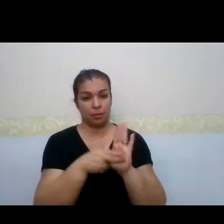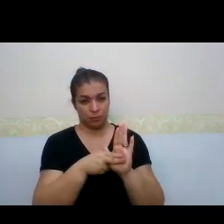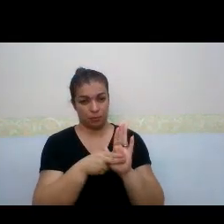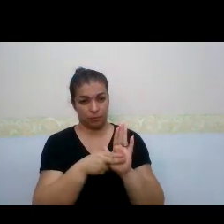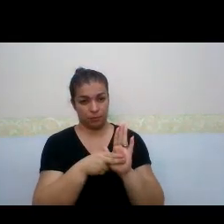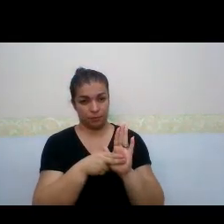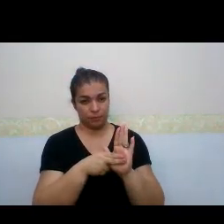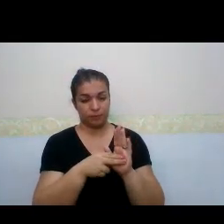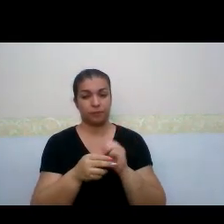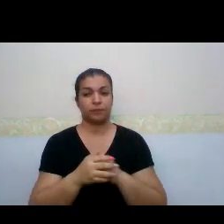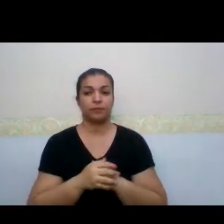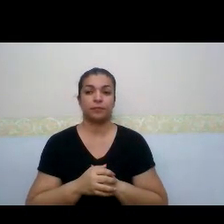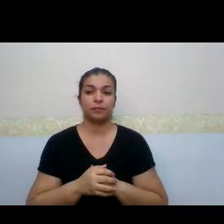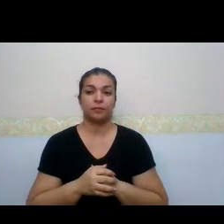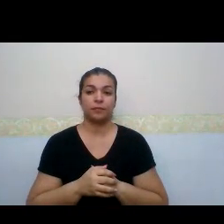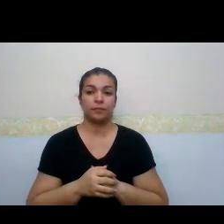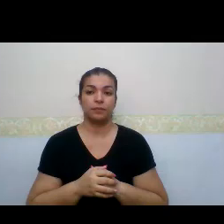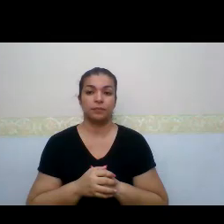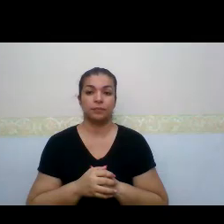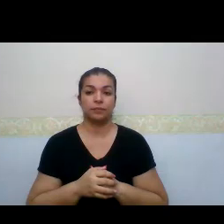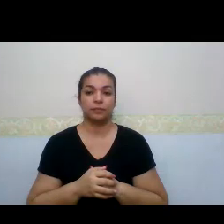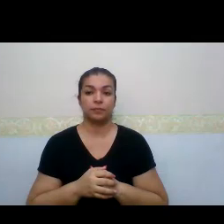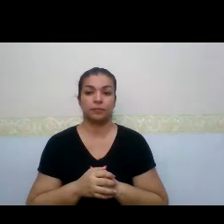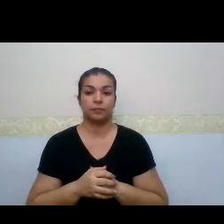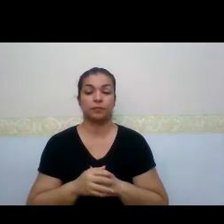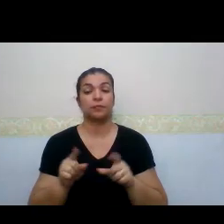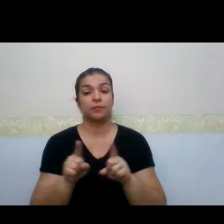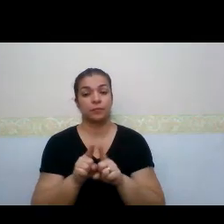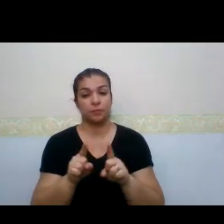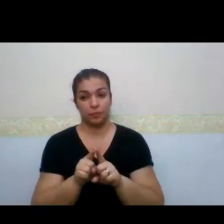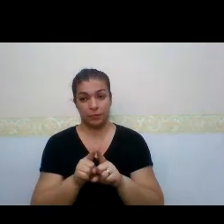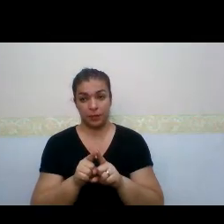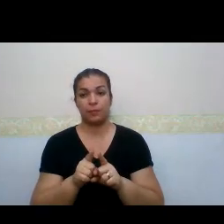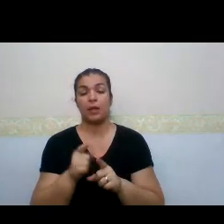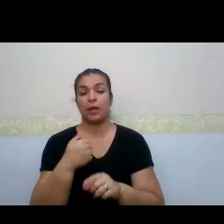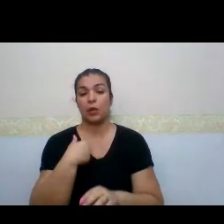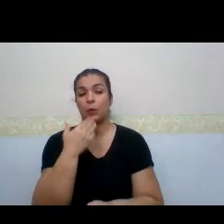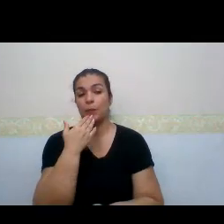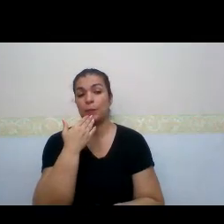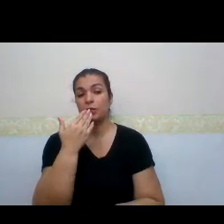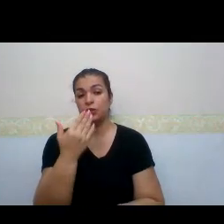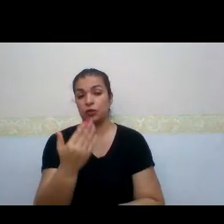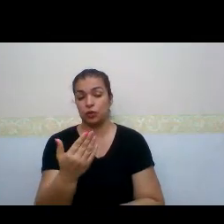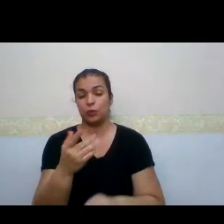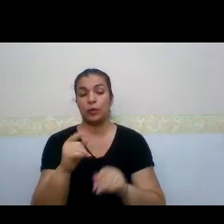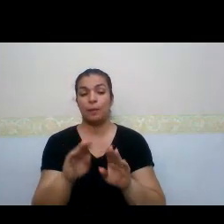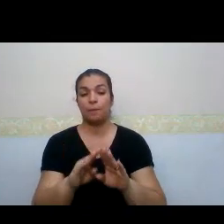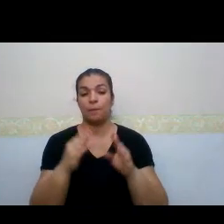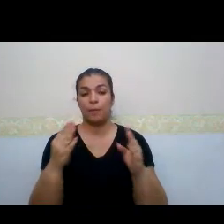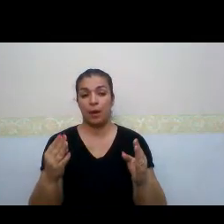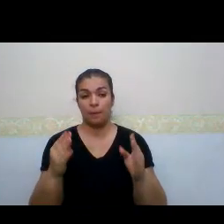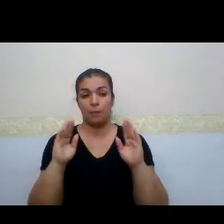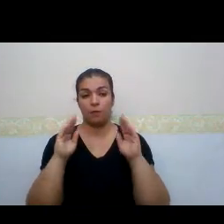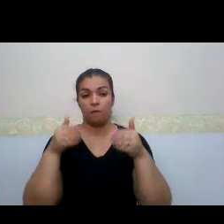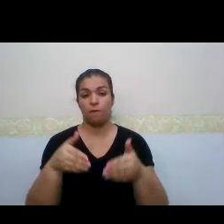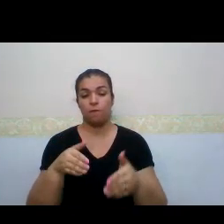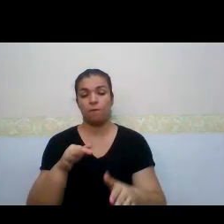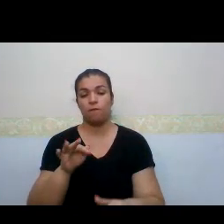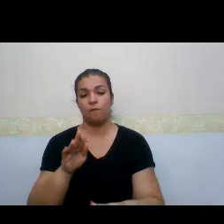E vocês vão ver, eu pedi para abrir um fórum